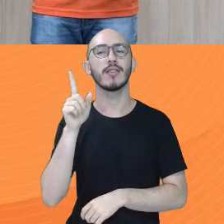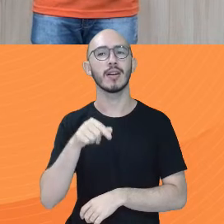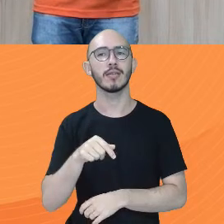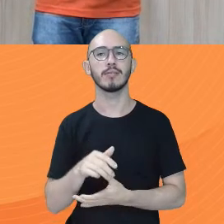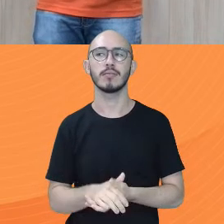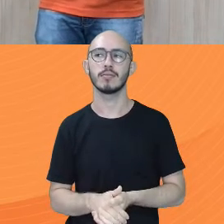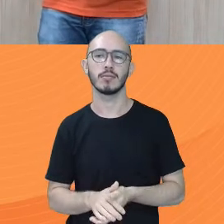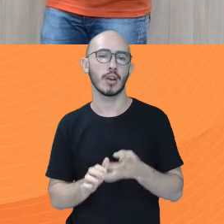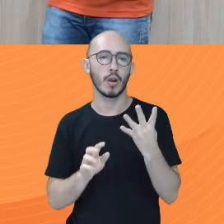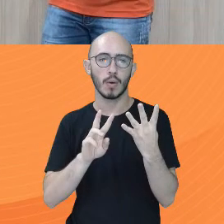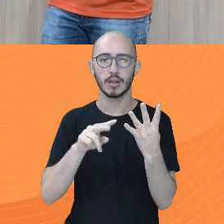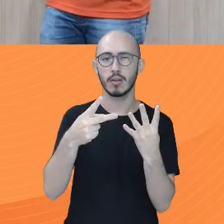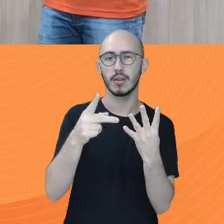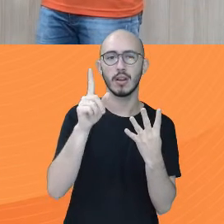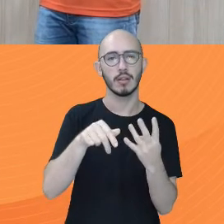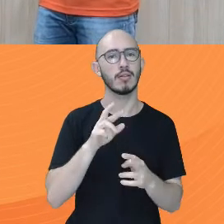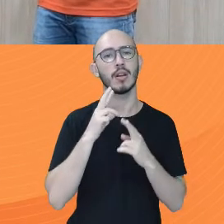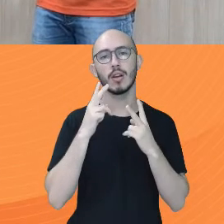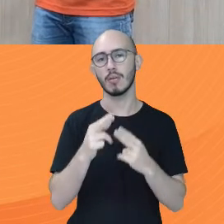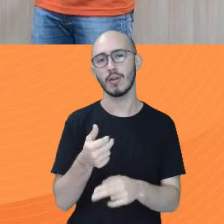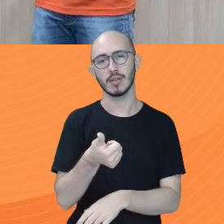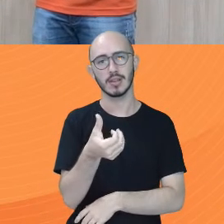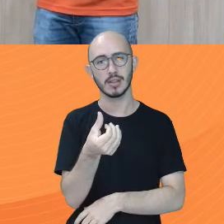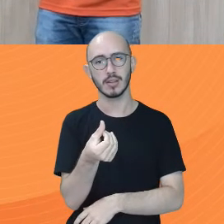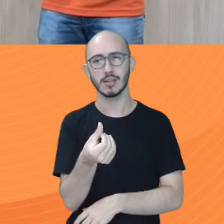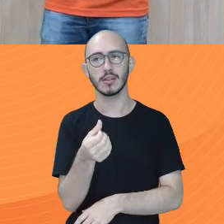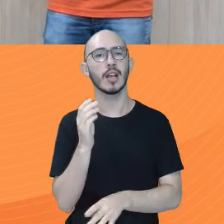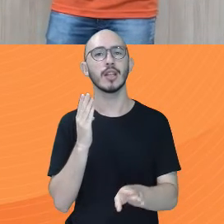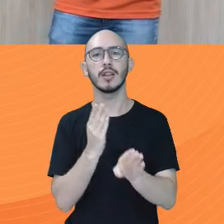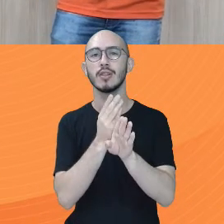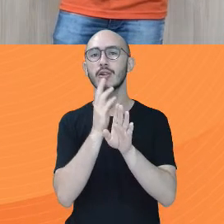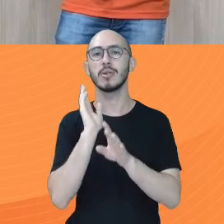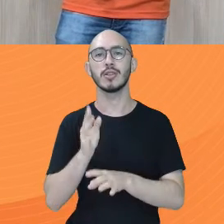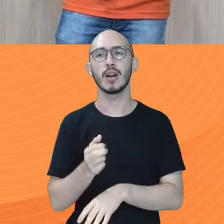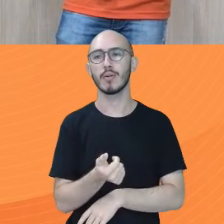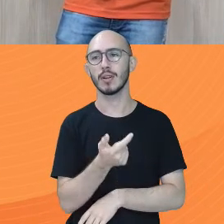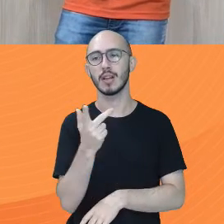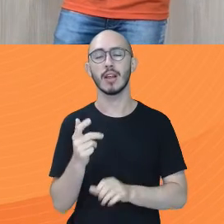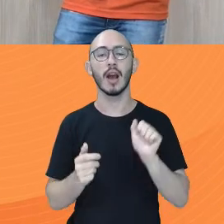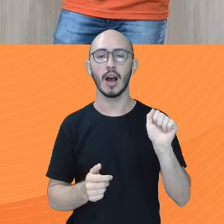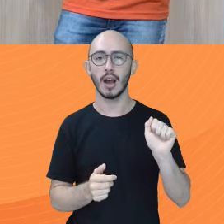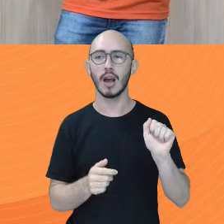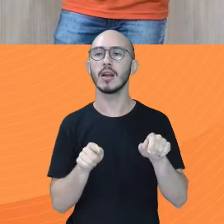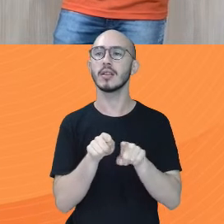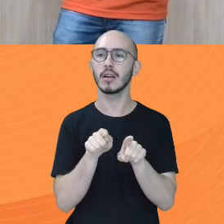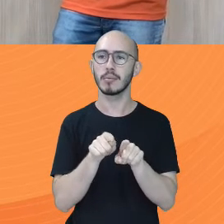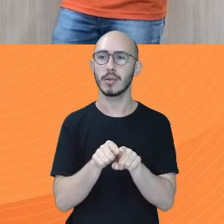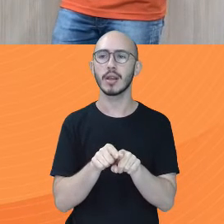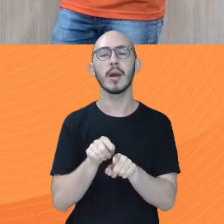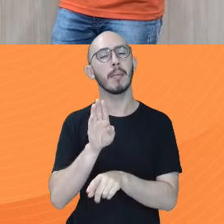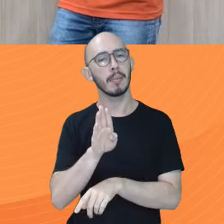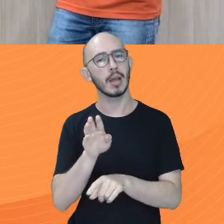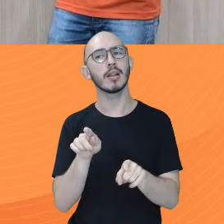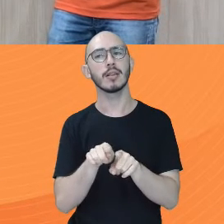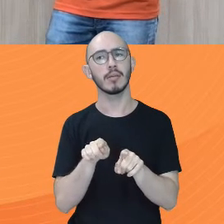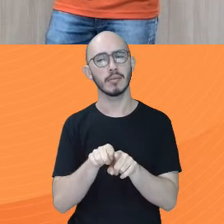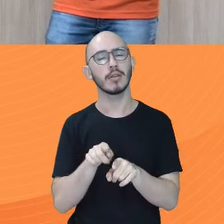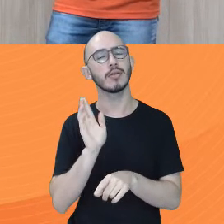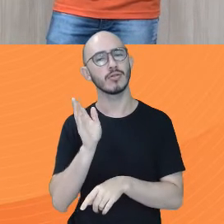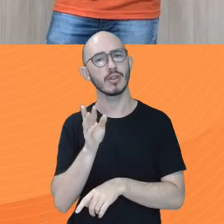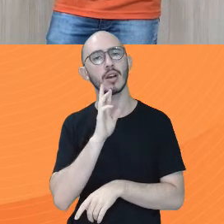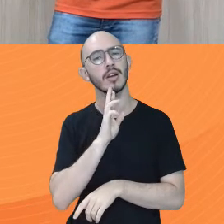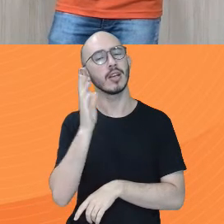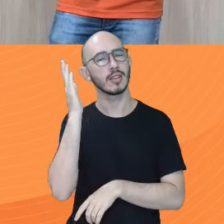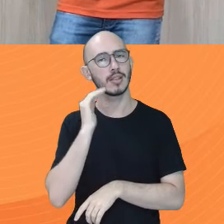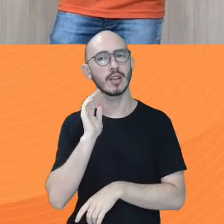quadrado é igual a 16. Então, já descobri aí os valores de a e descobri também os valores de b, certo? O valor